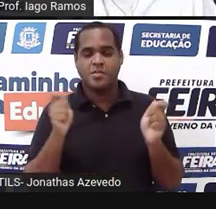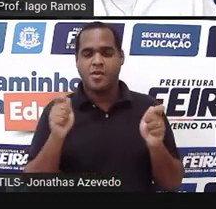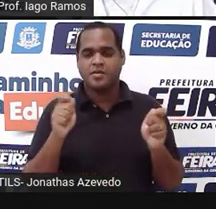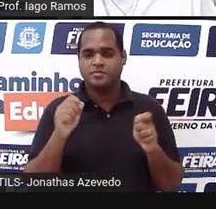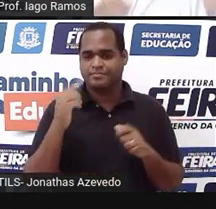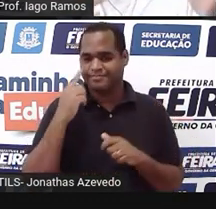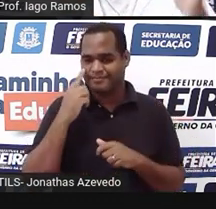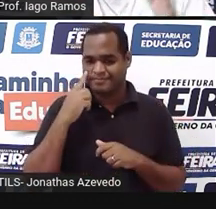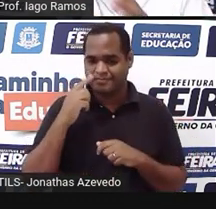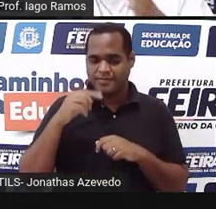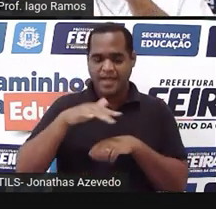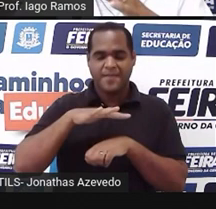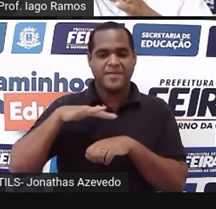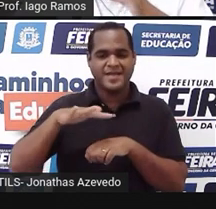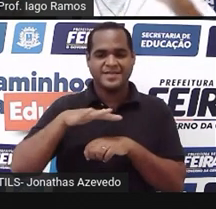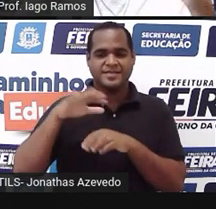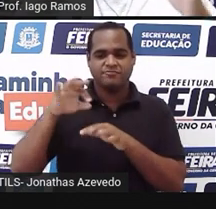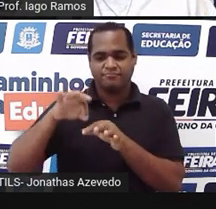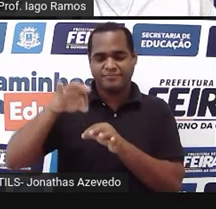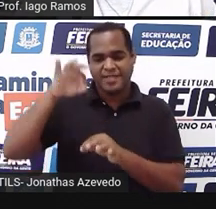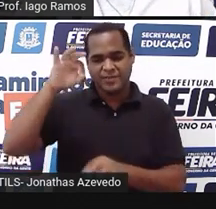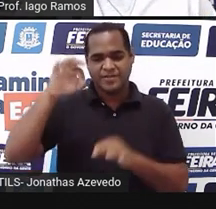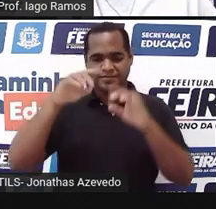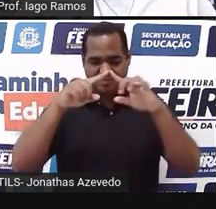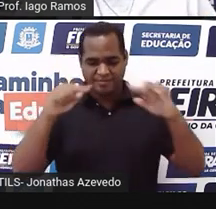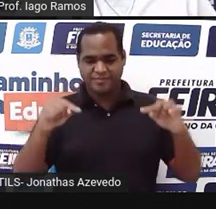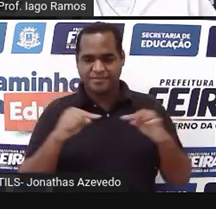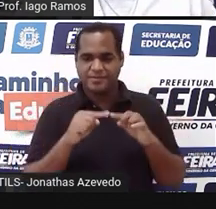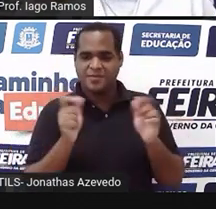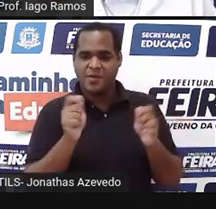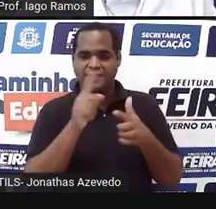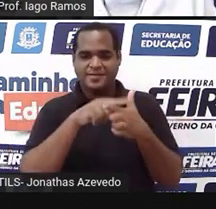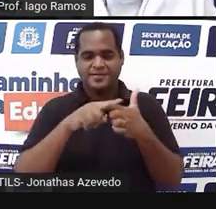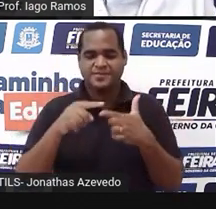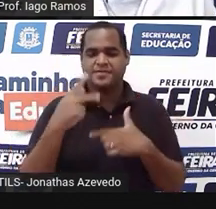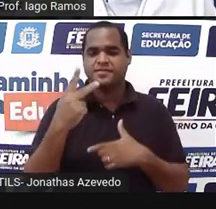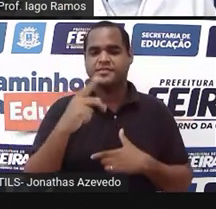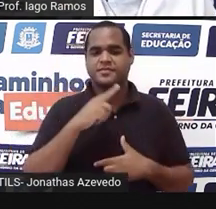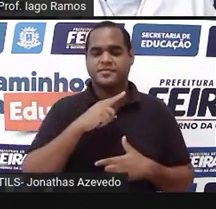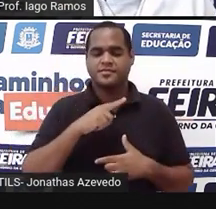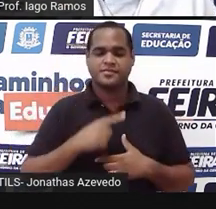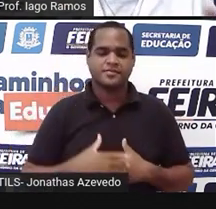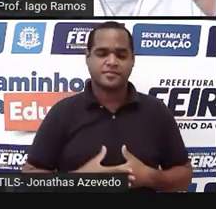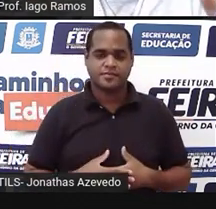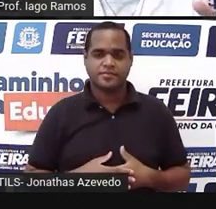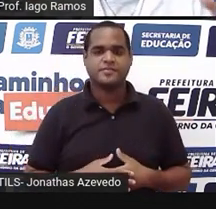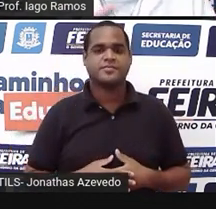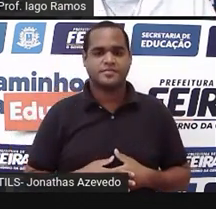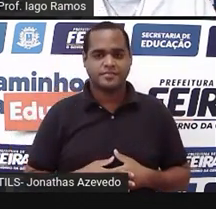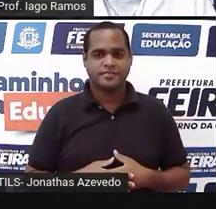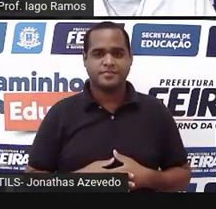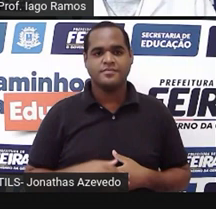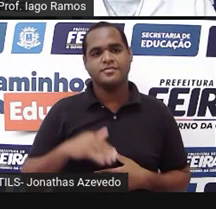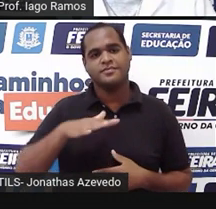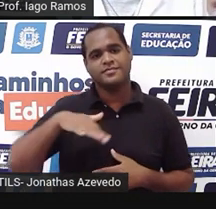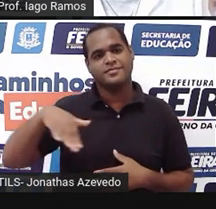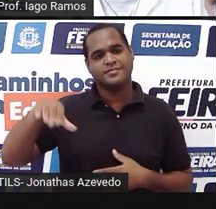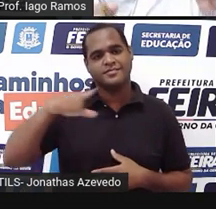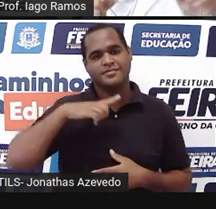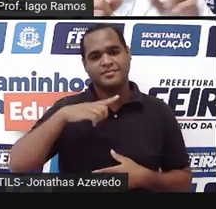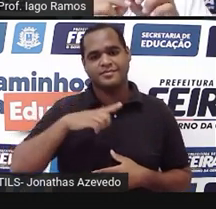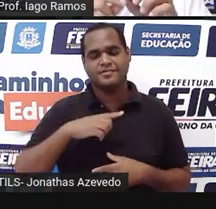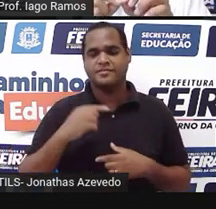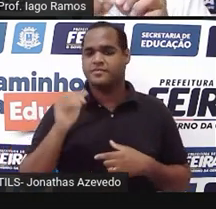ou base do Triângulo vezes altura do triângulo / 2 então no triângulo um que é o maior a base é o b